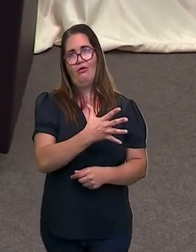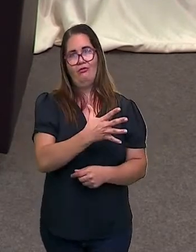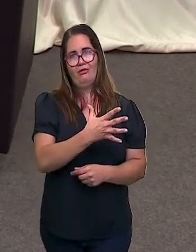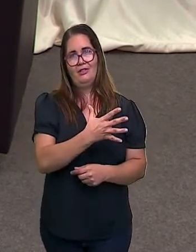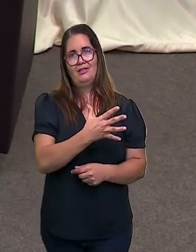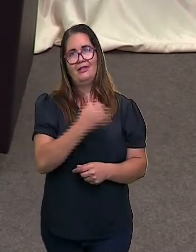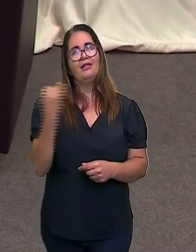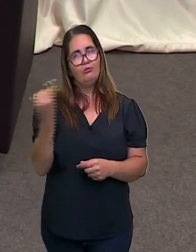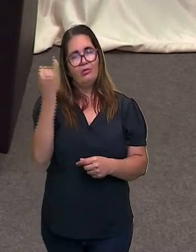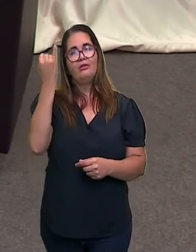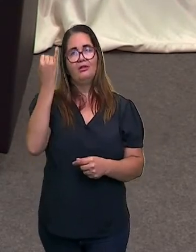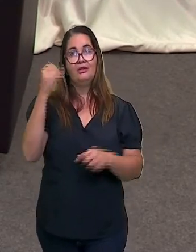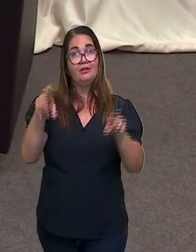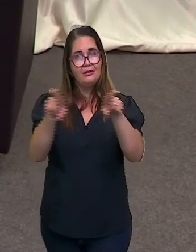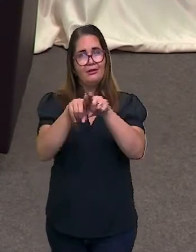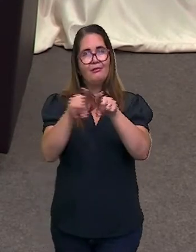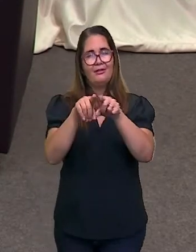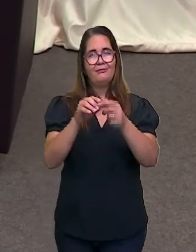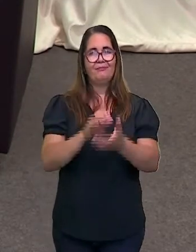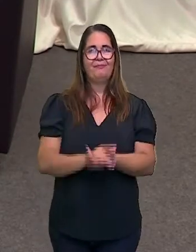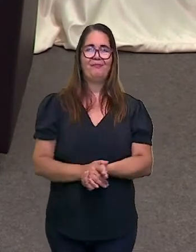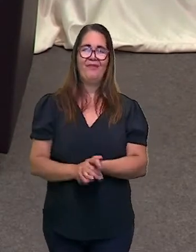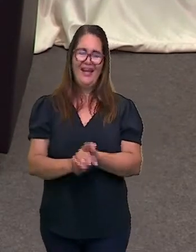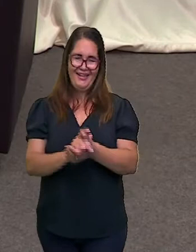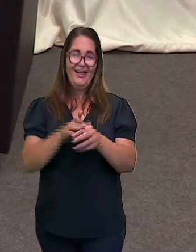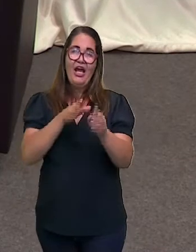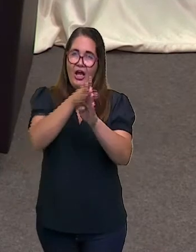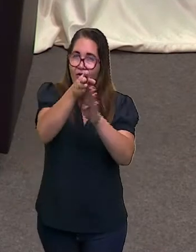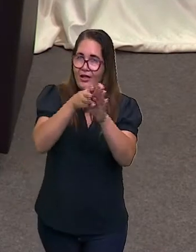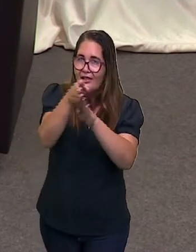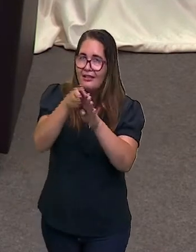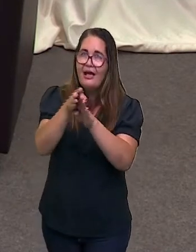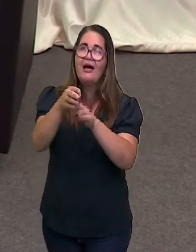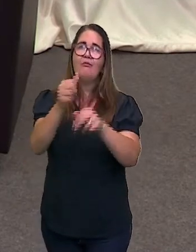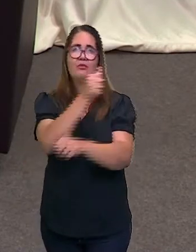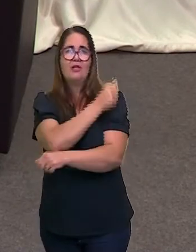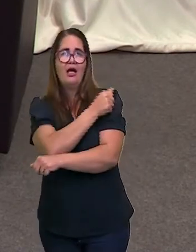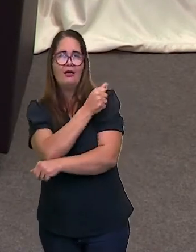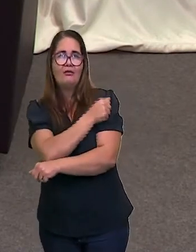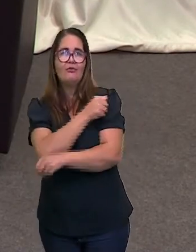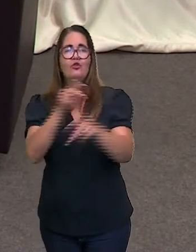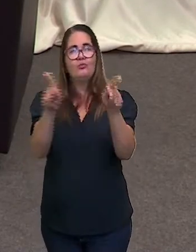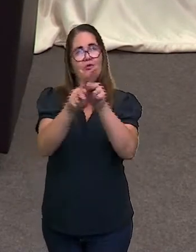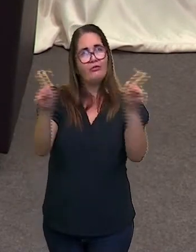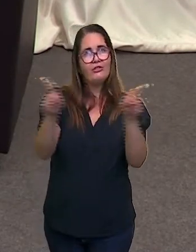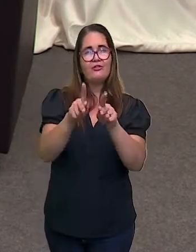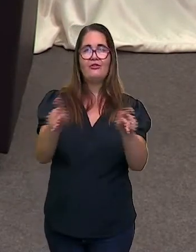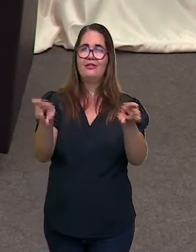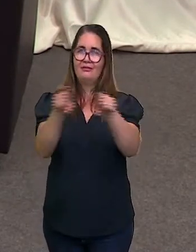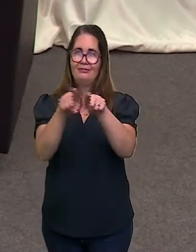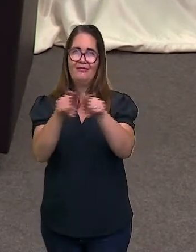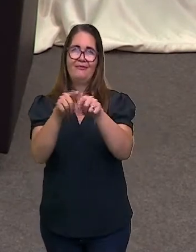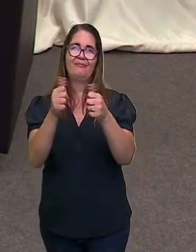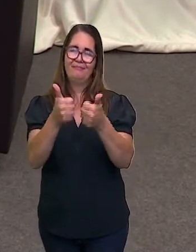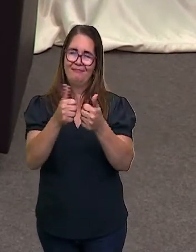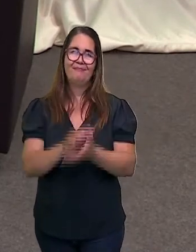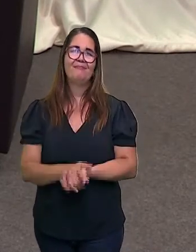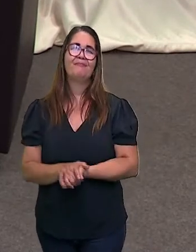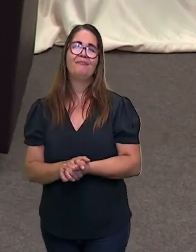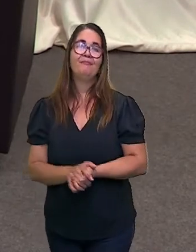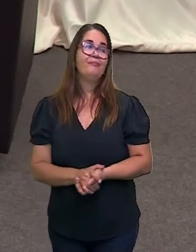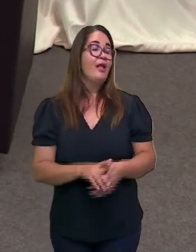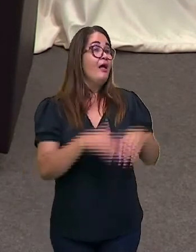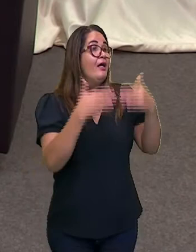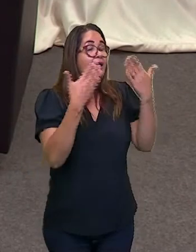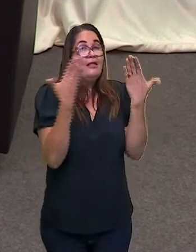interessantes. Então, é o recadinho que eu deixo, né, para os alunos, para os meus colegas professores.